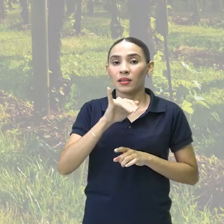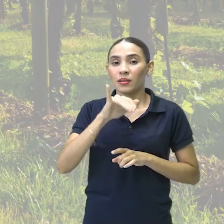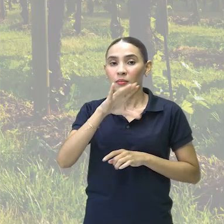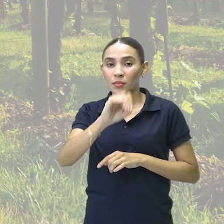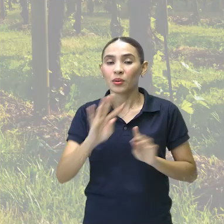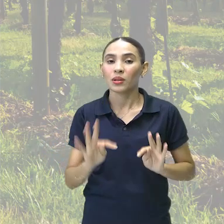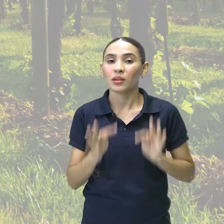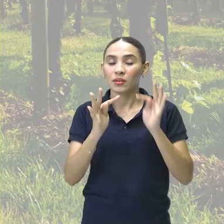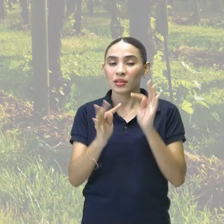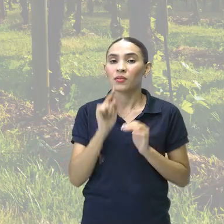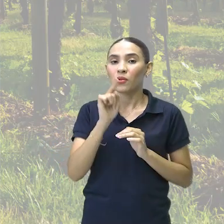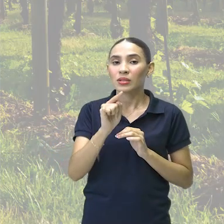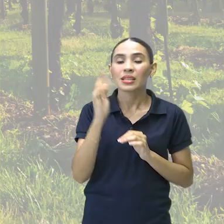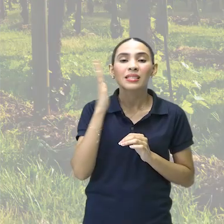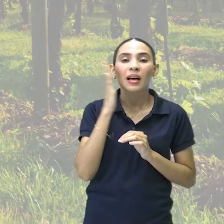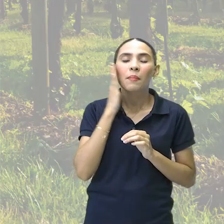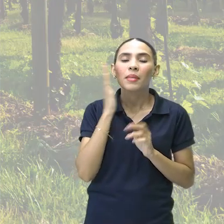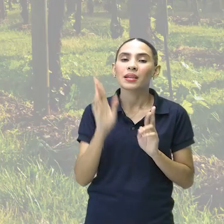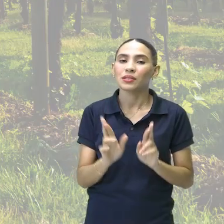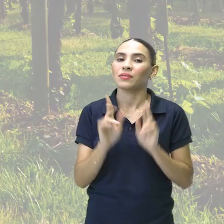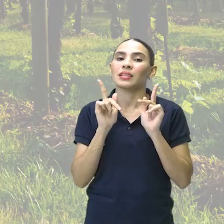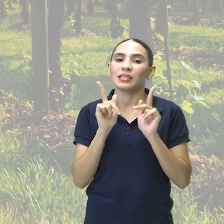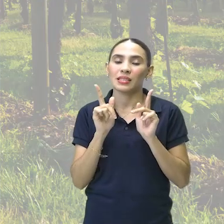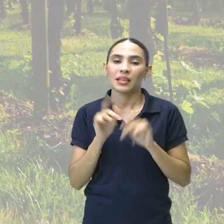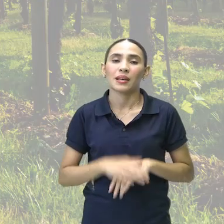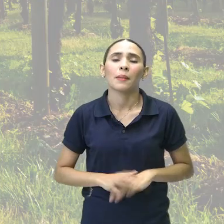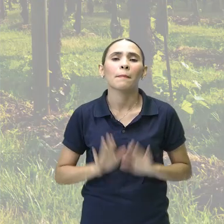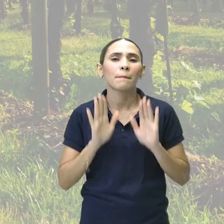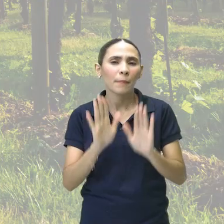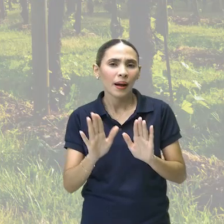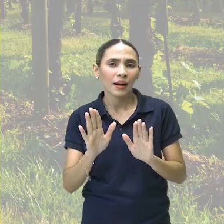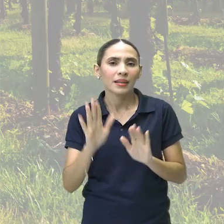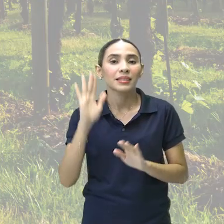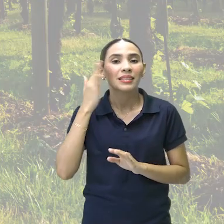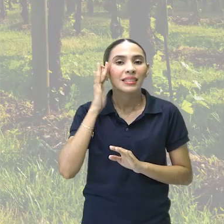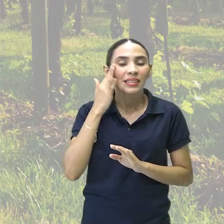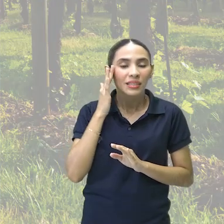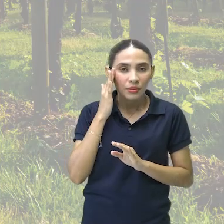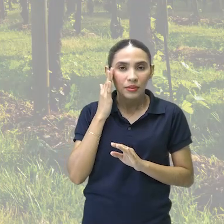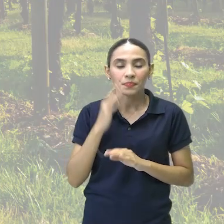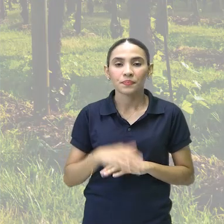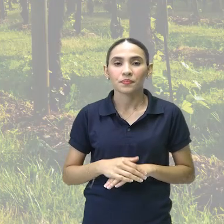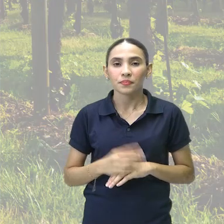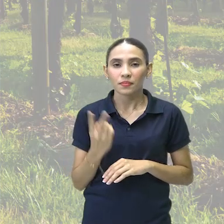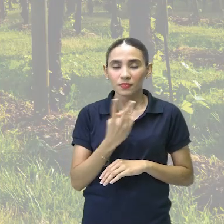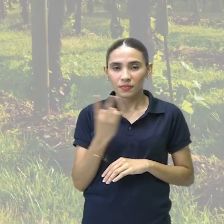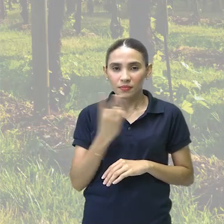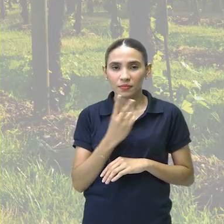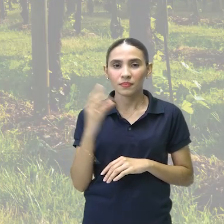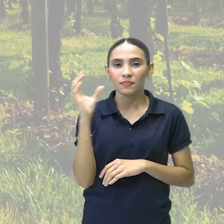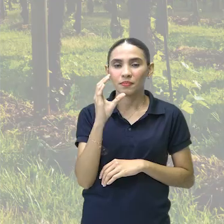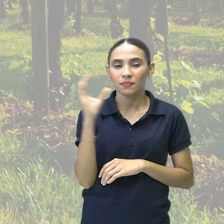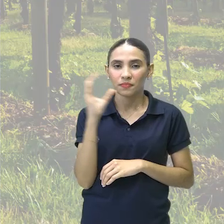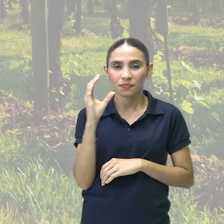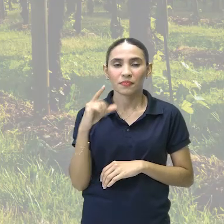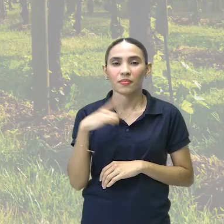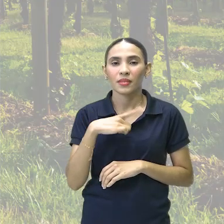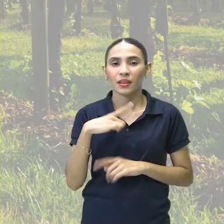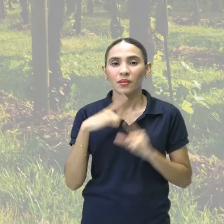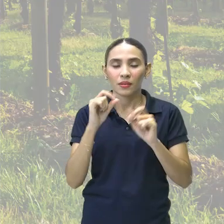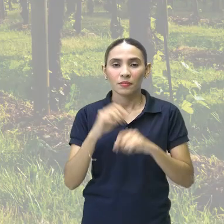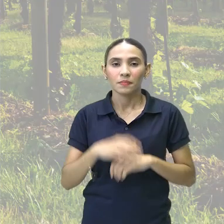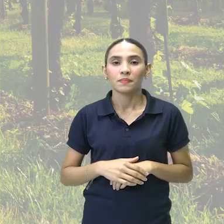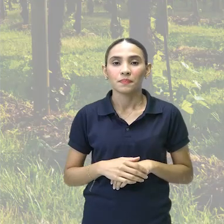para vocês saberem diferenciar, né? Mas tenham entendimento que essas duas ciências aí, elas